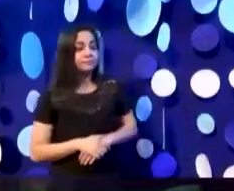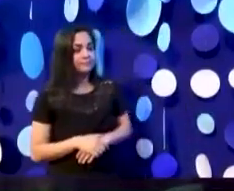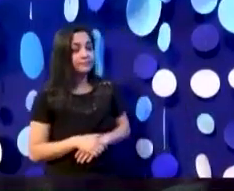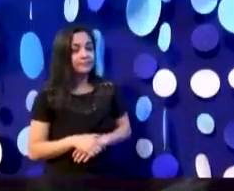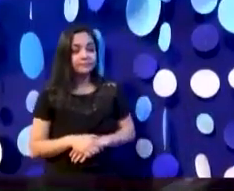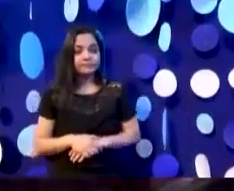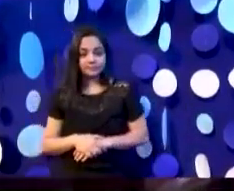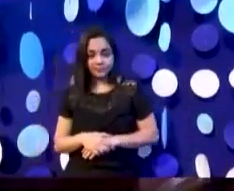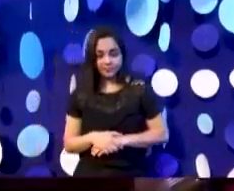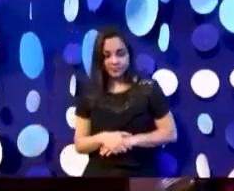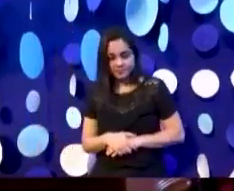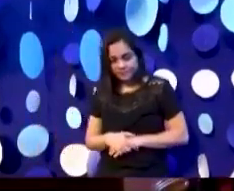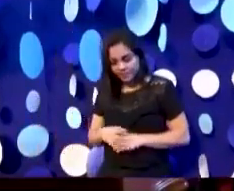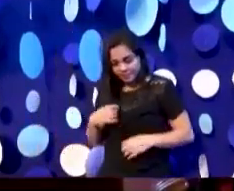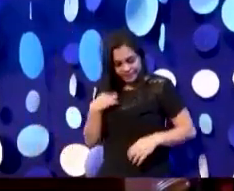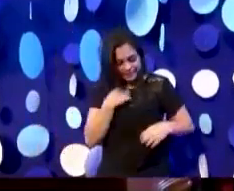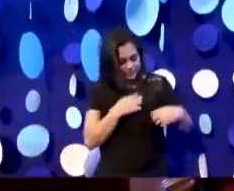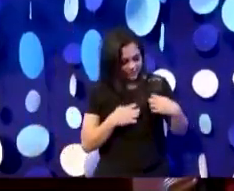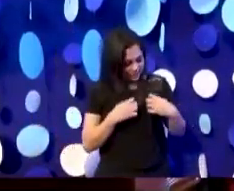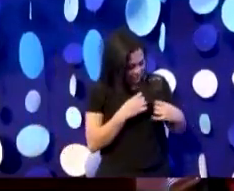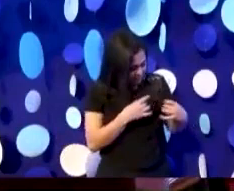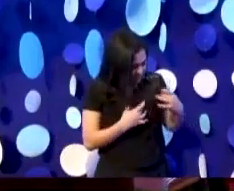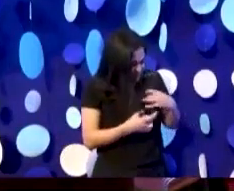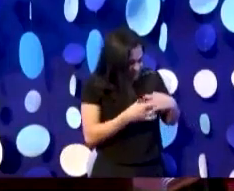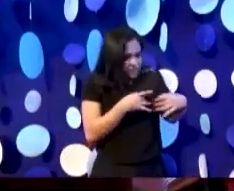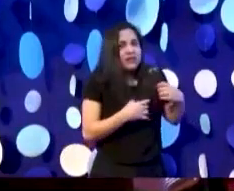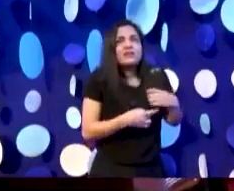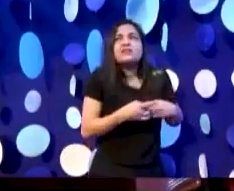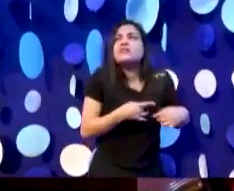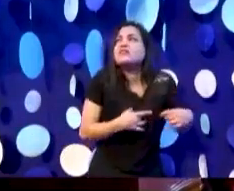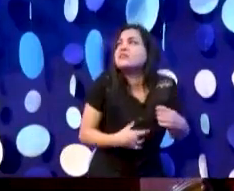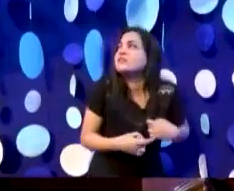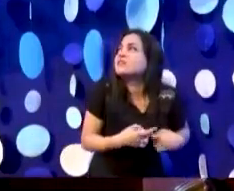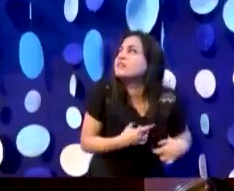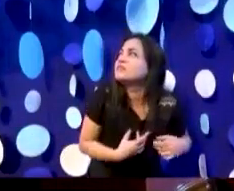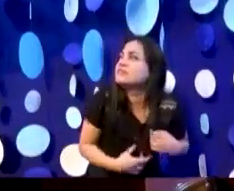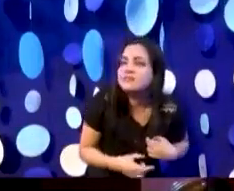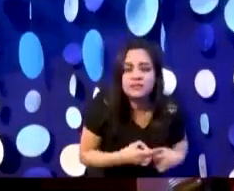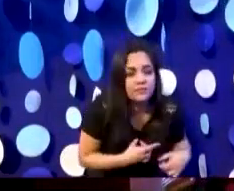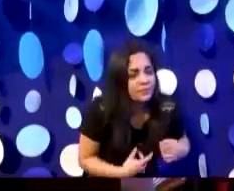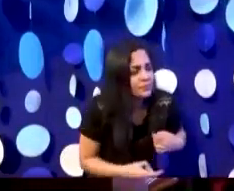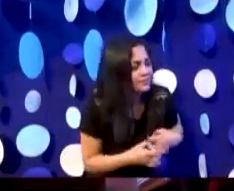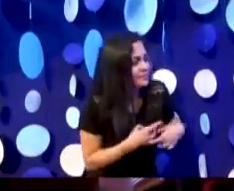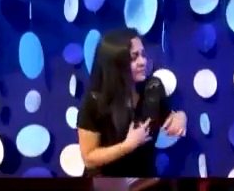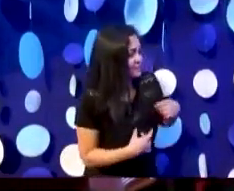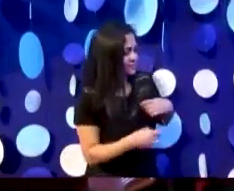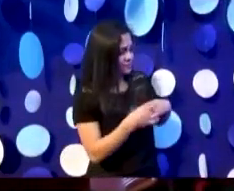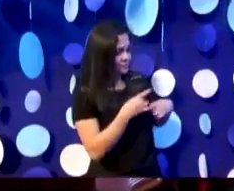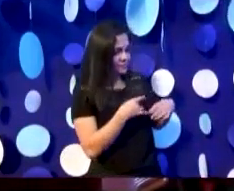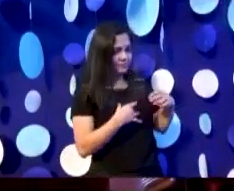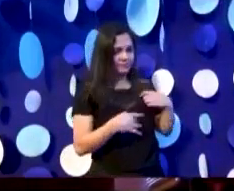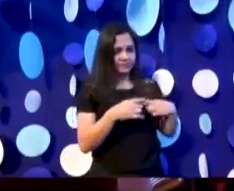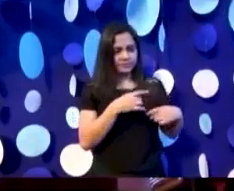Quando você sente medo, do teu lado eu estou. E